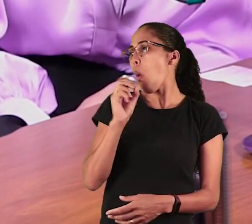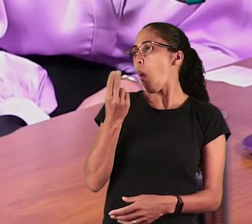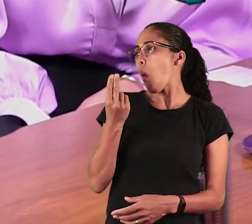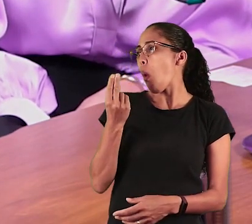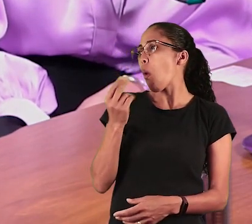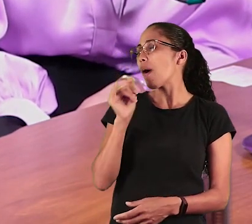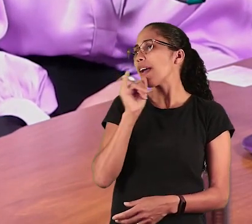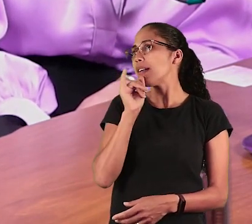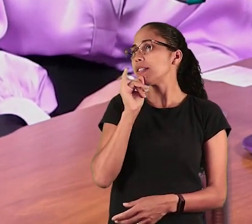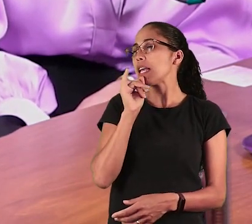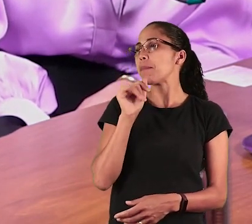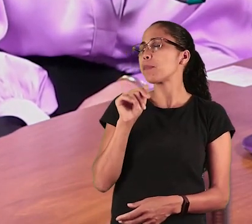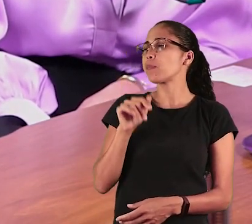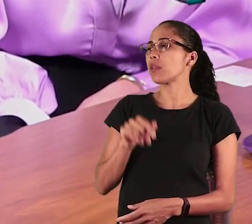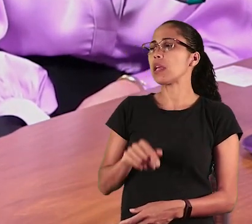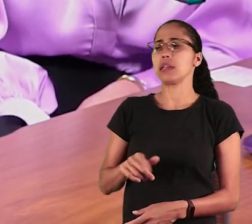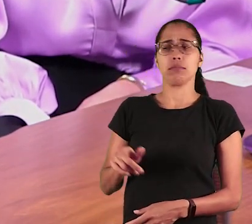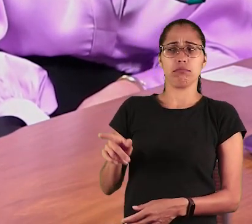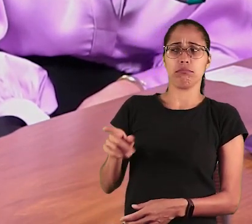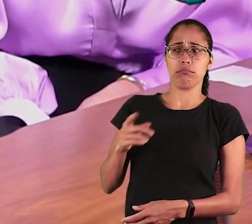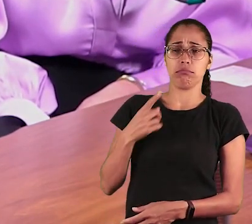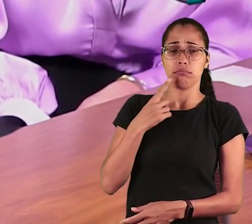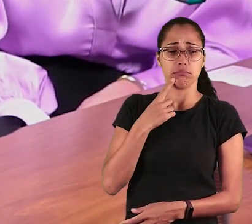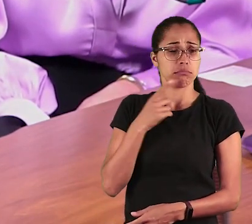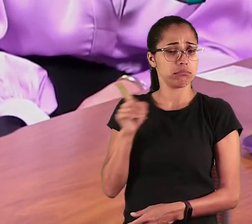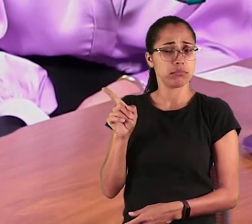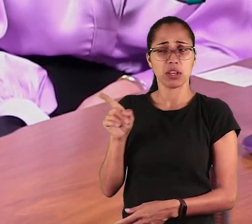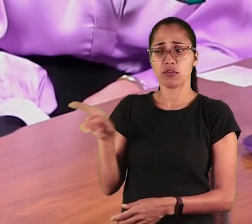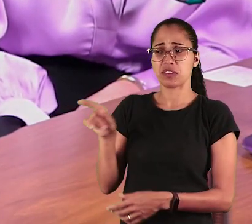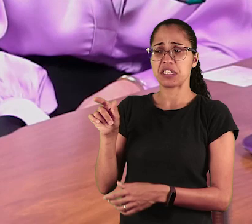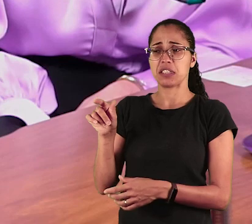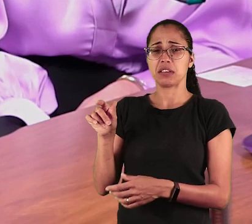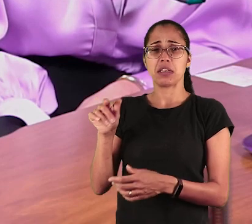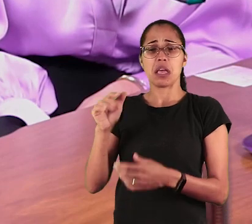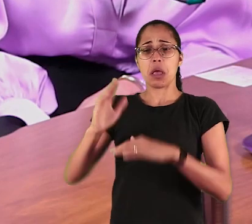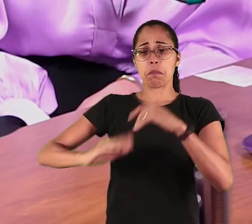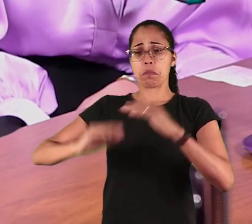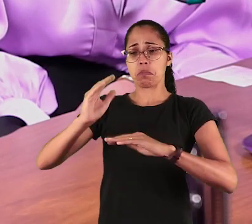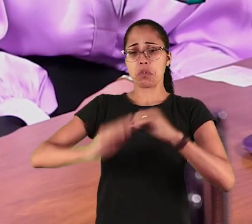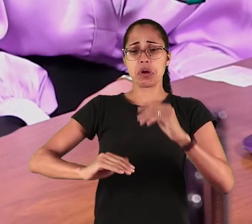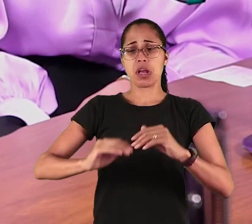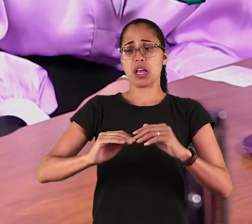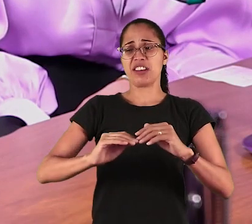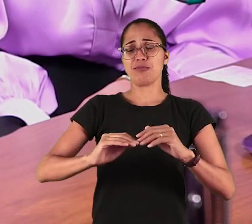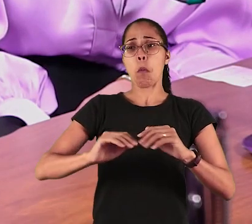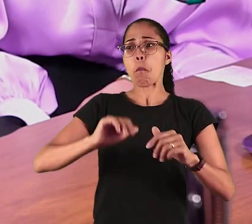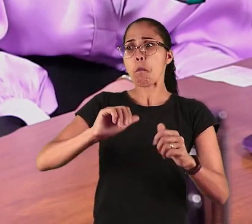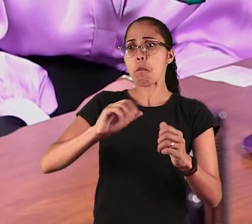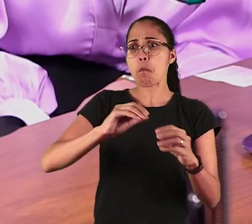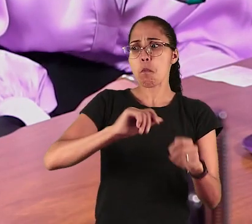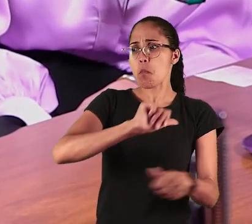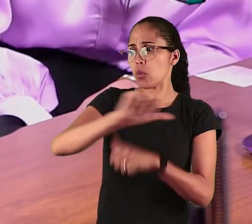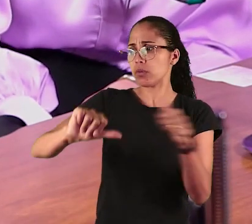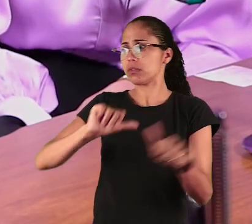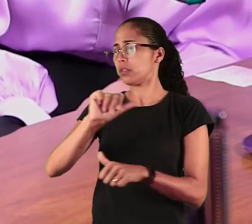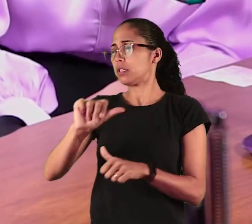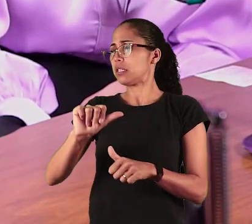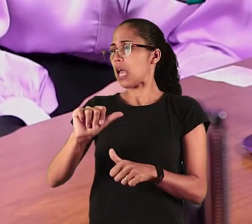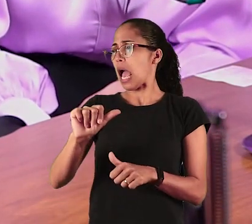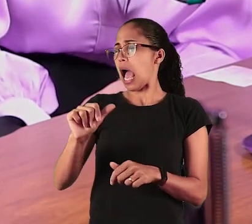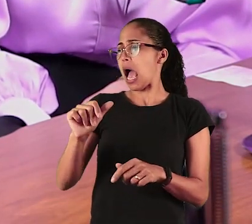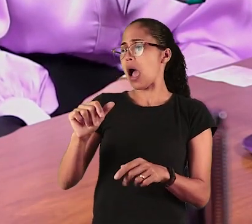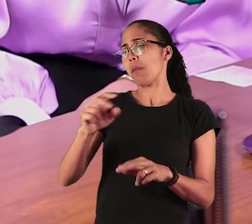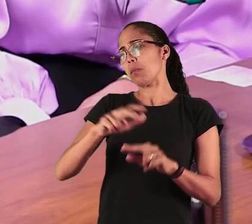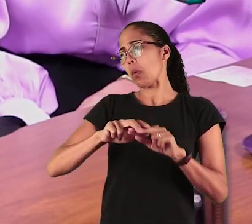questionamento sobre a sua decisão de sair de uma carreira talvez mais tradicional do ponto de vista de um banco grande e toda segurança